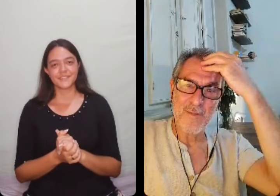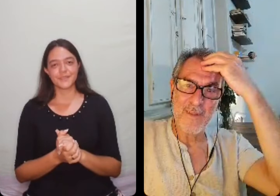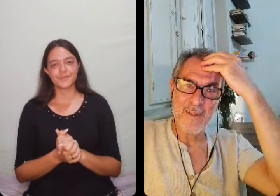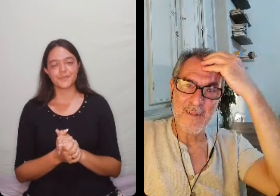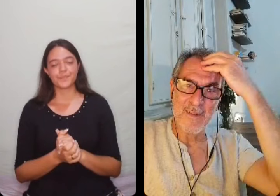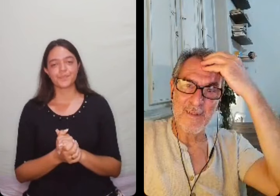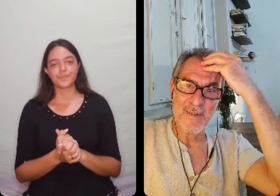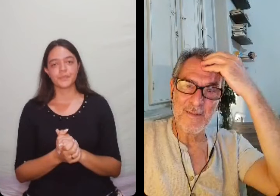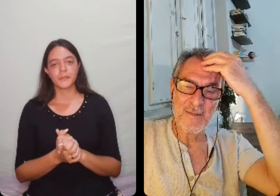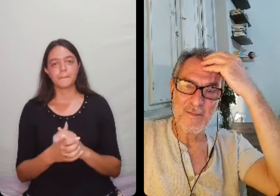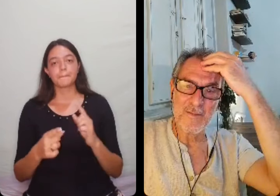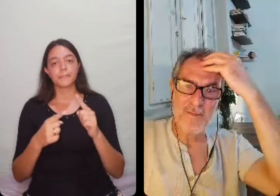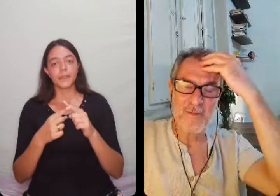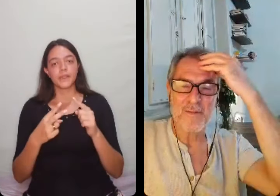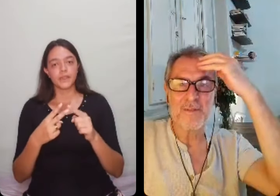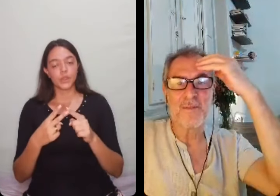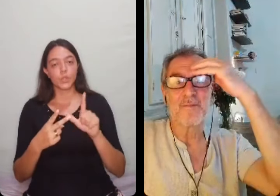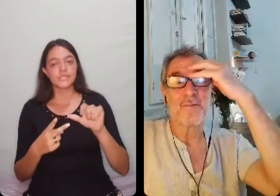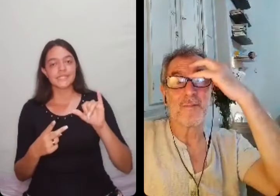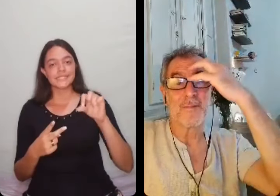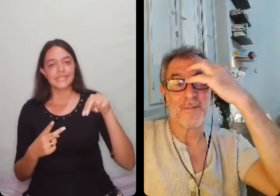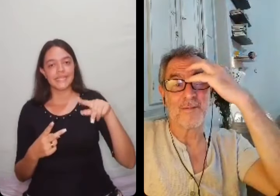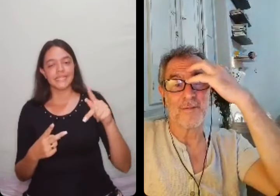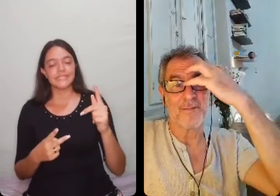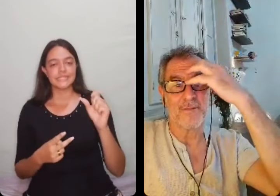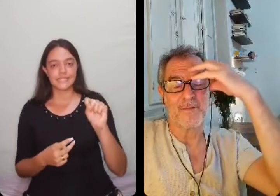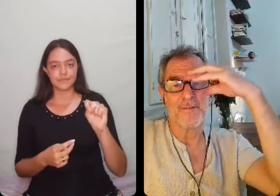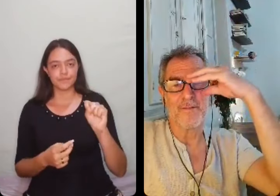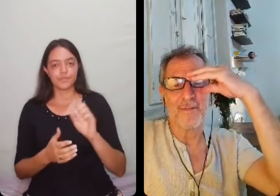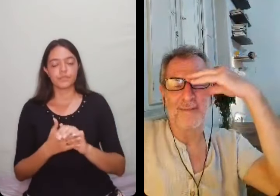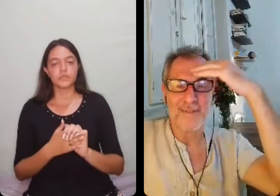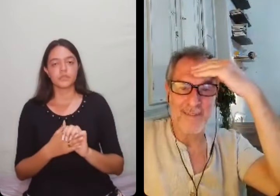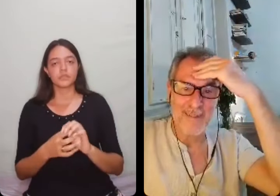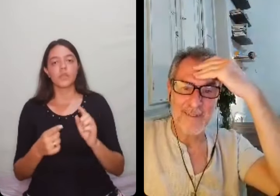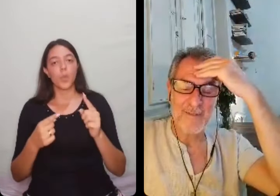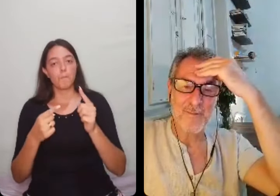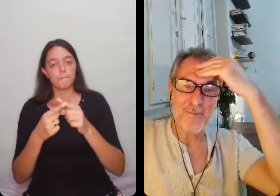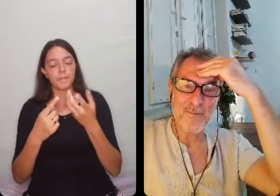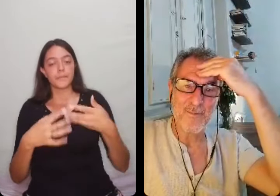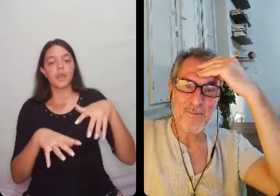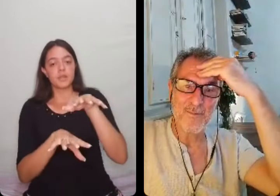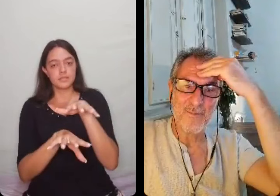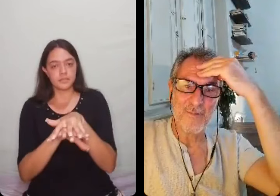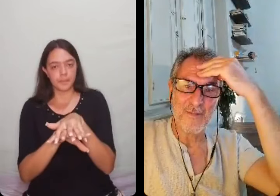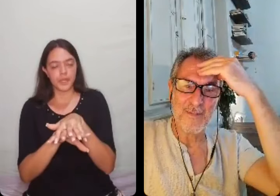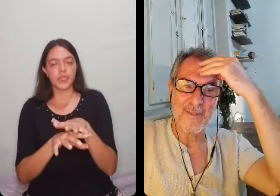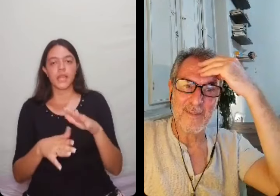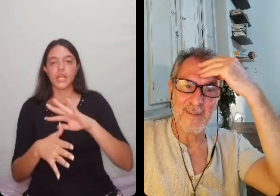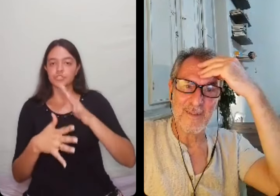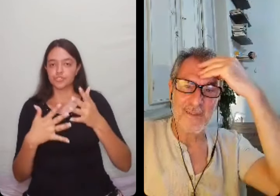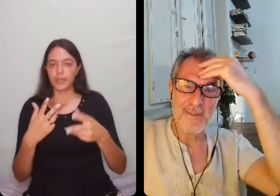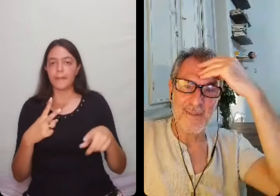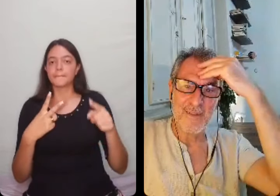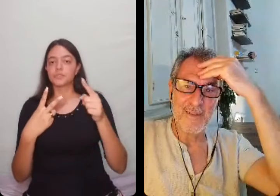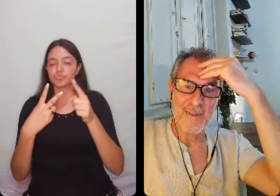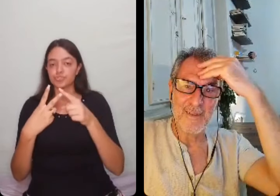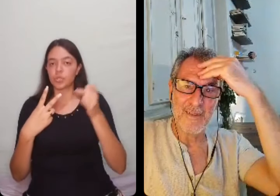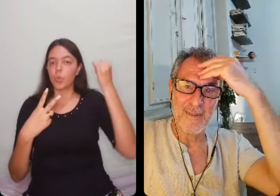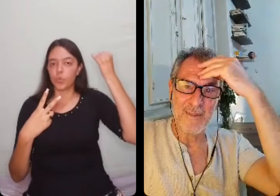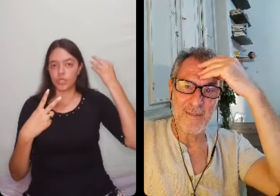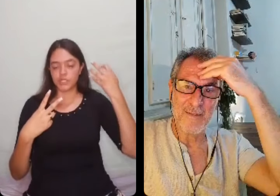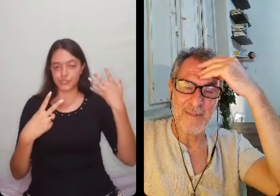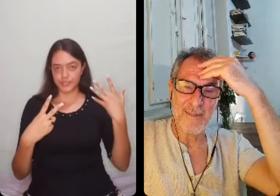pessoal? Com e sem áudio descrição, pode ser feita a escolha e vamos deixar aqui também nos nossos stories, vou